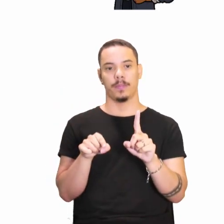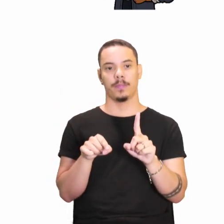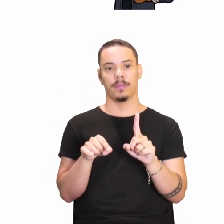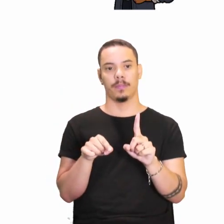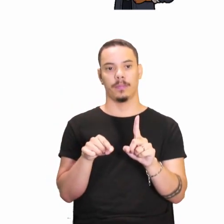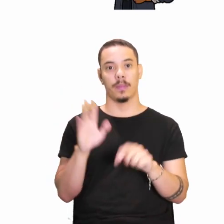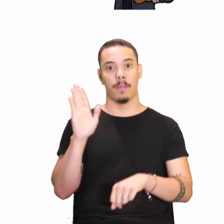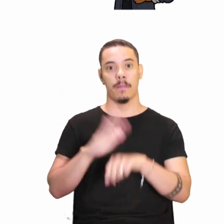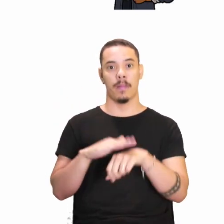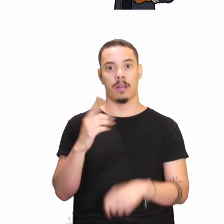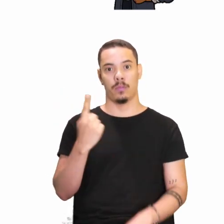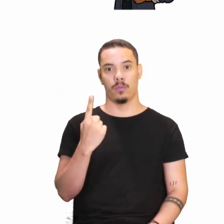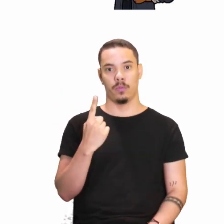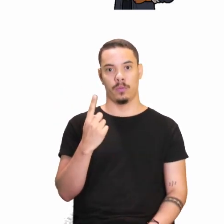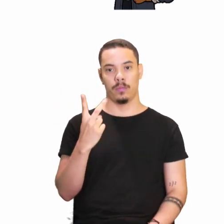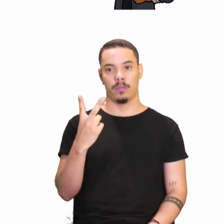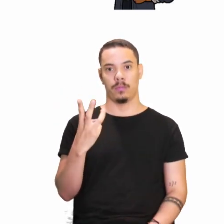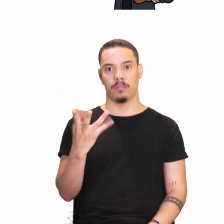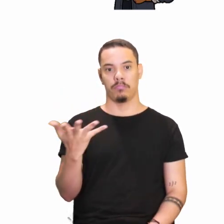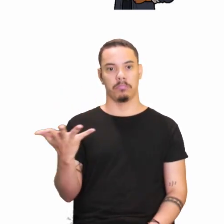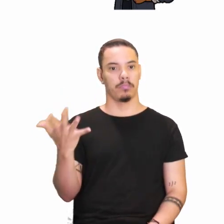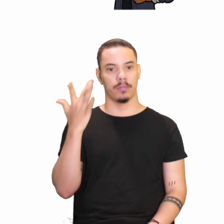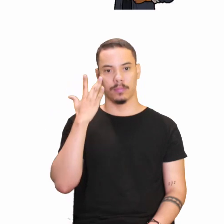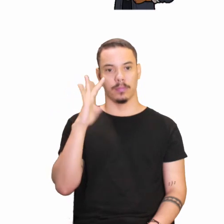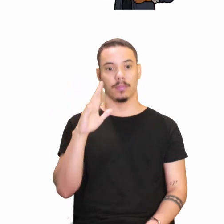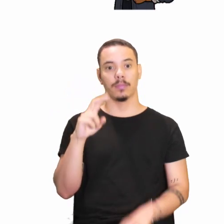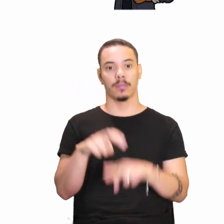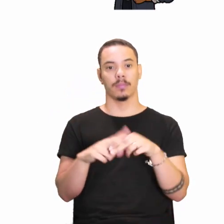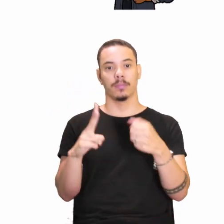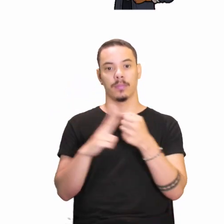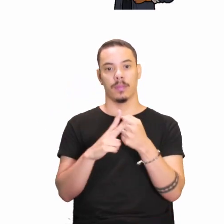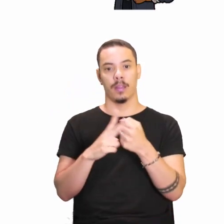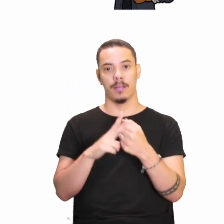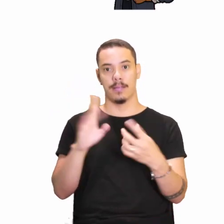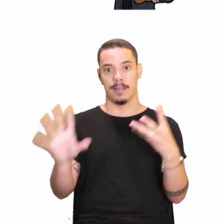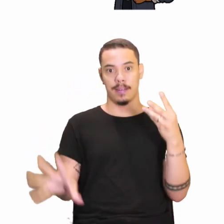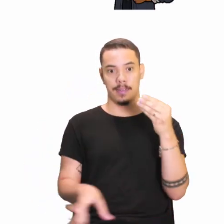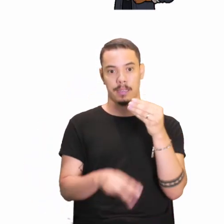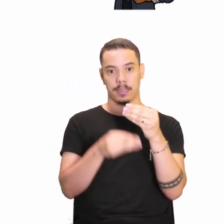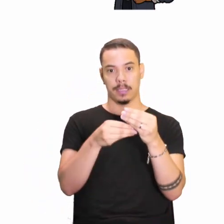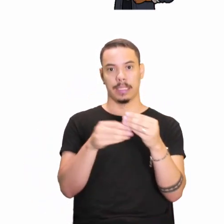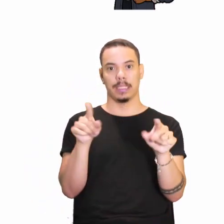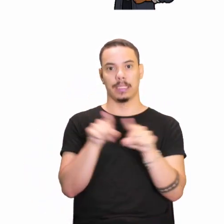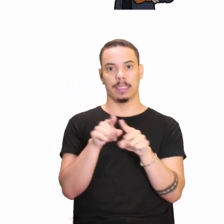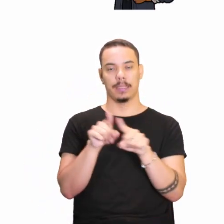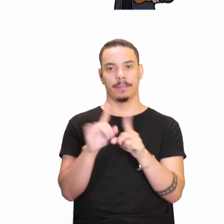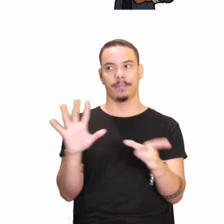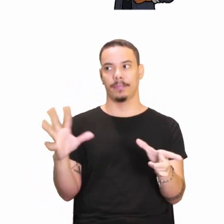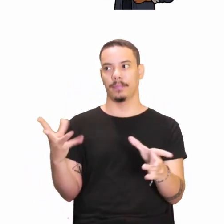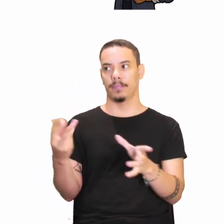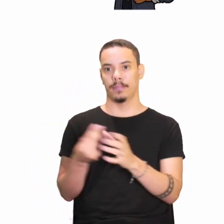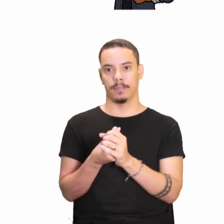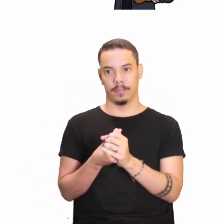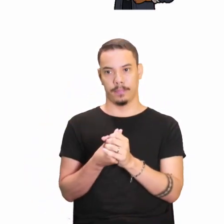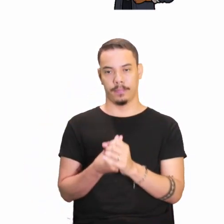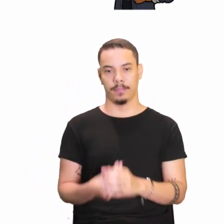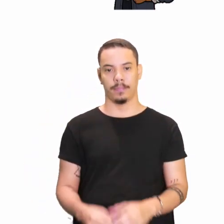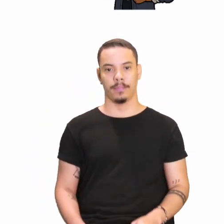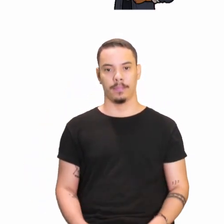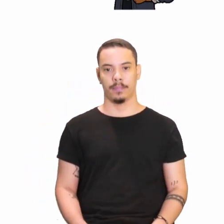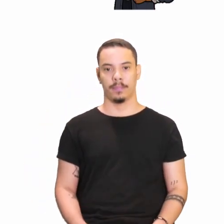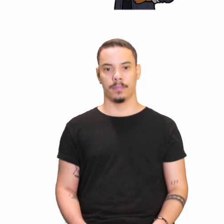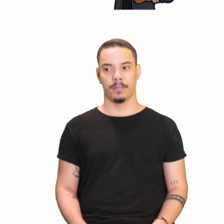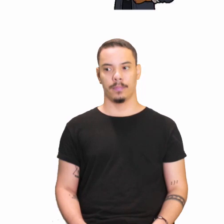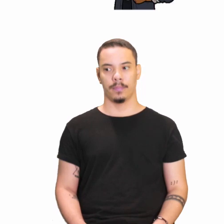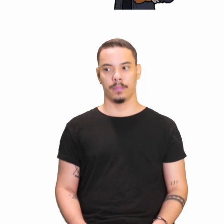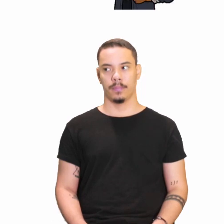mais de um, então o verbo contribui, tá o quê? Também ele está no plural. Beleza?